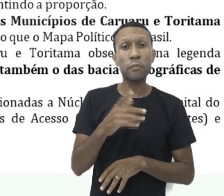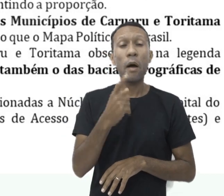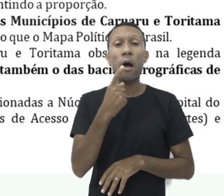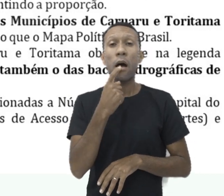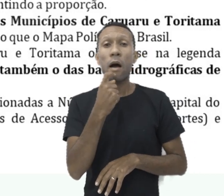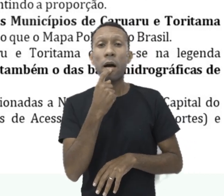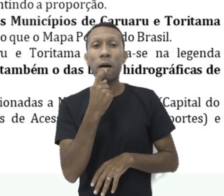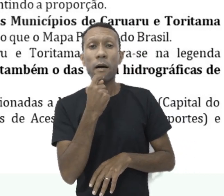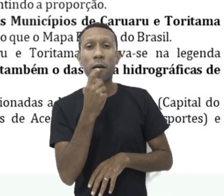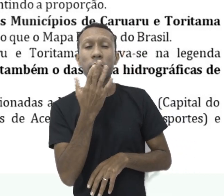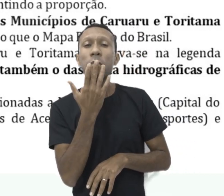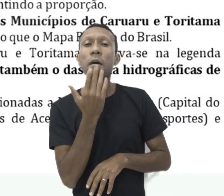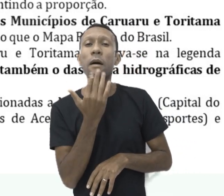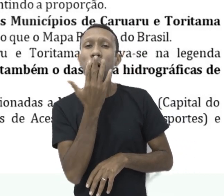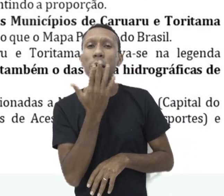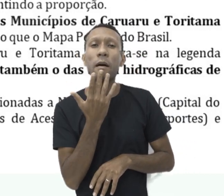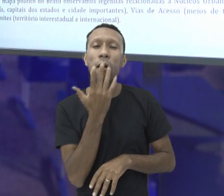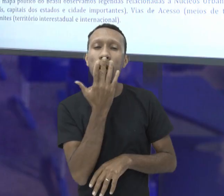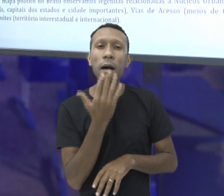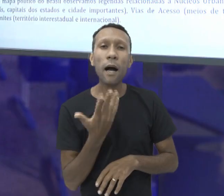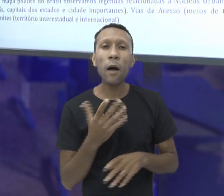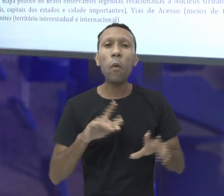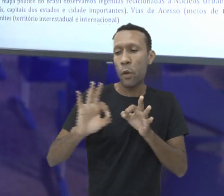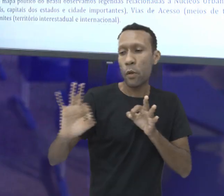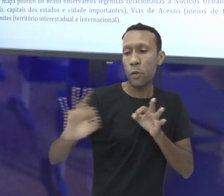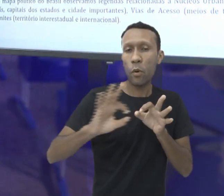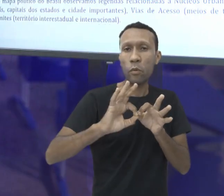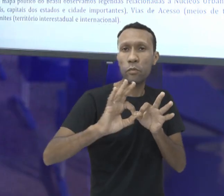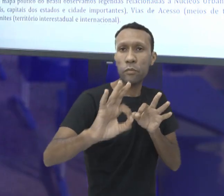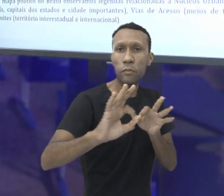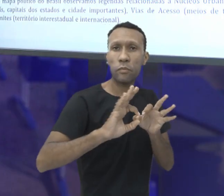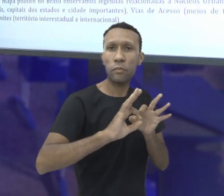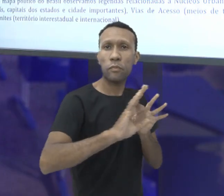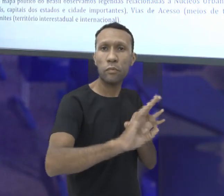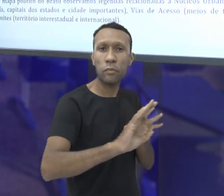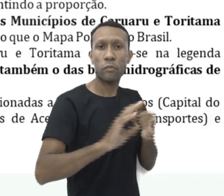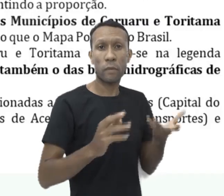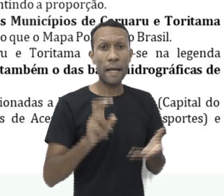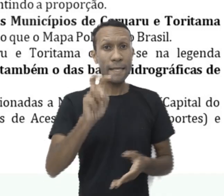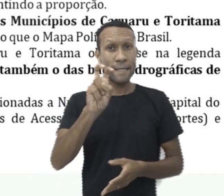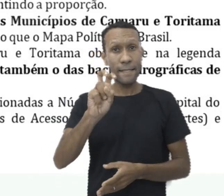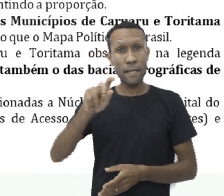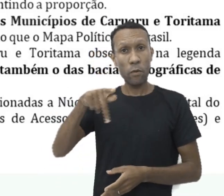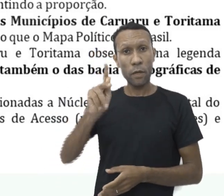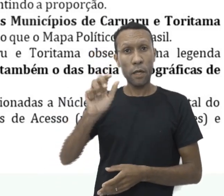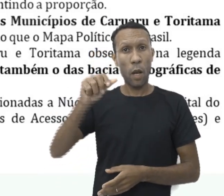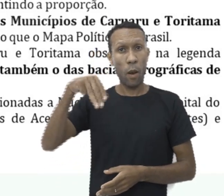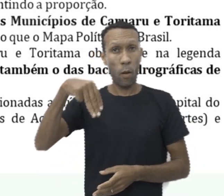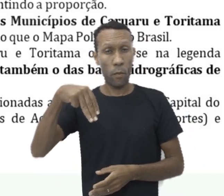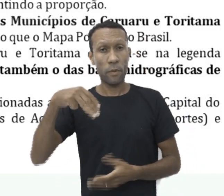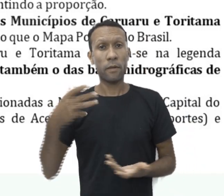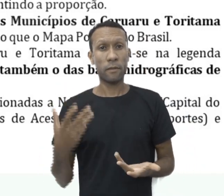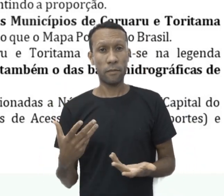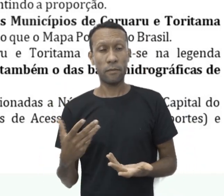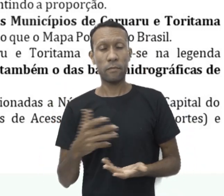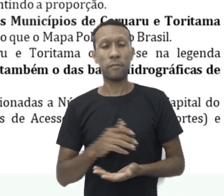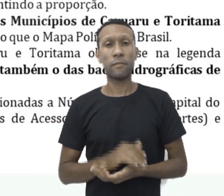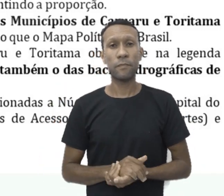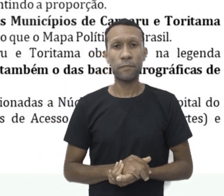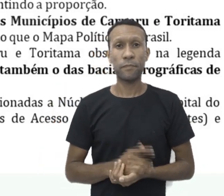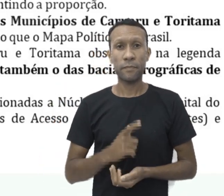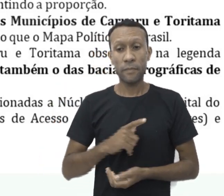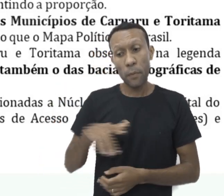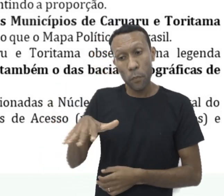ou preta da escala equivale a 5 quilômetros de distância real. E no mapa político do Brasil, no